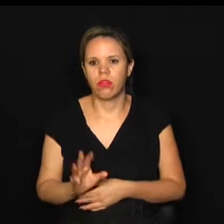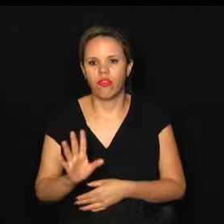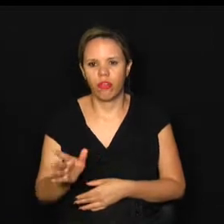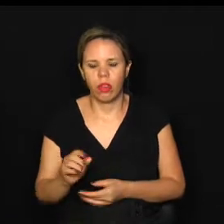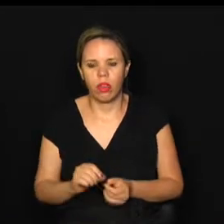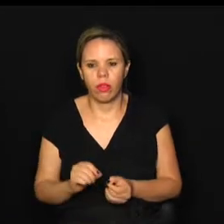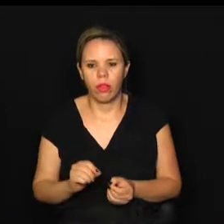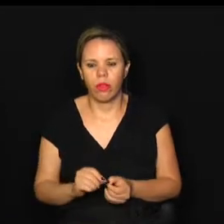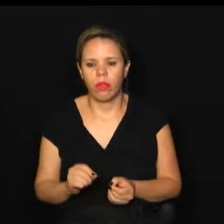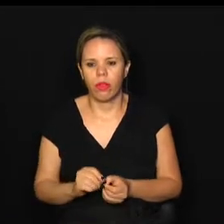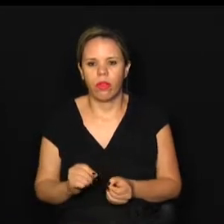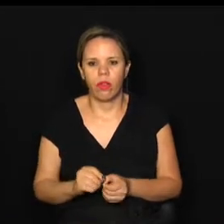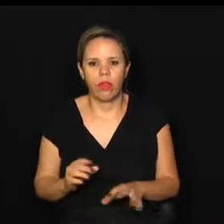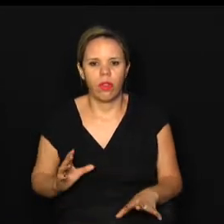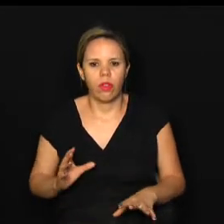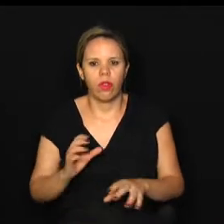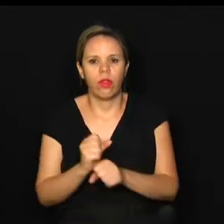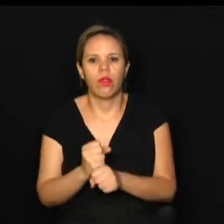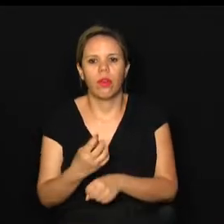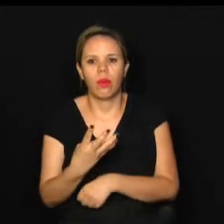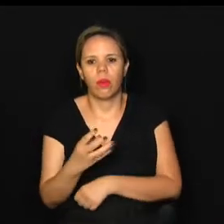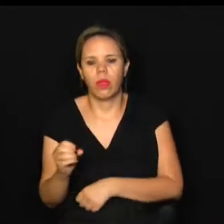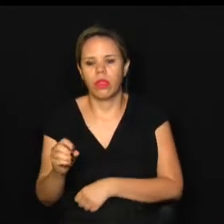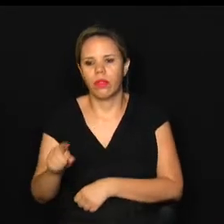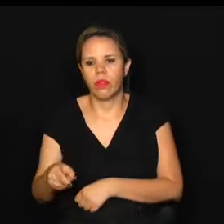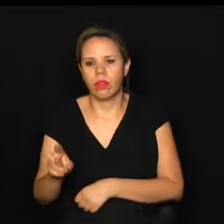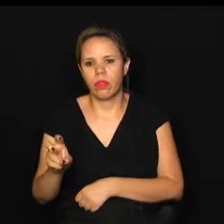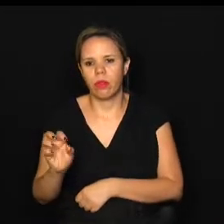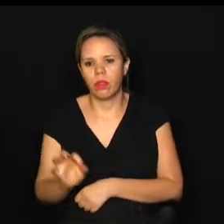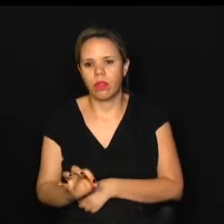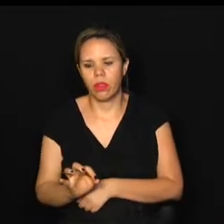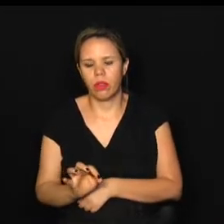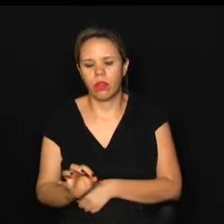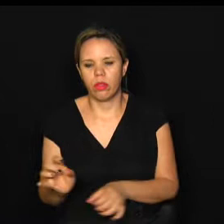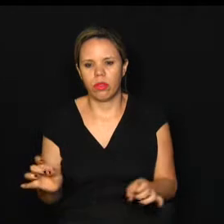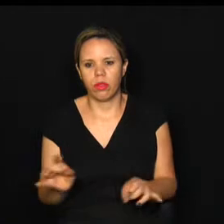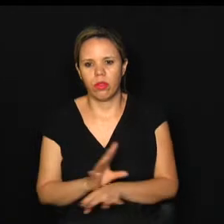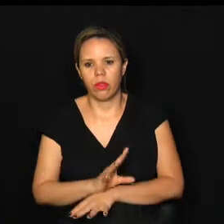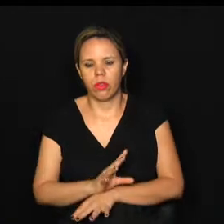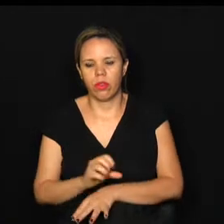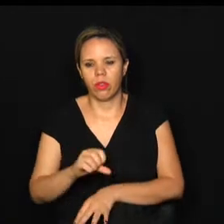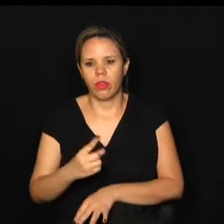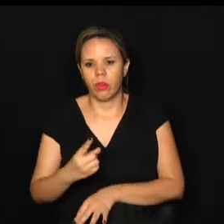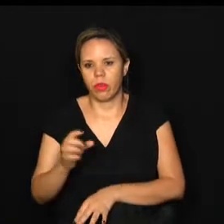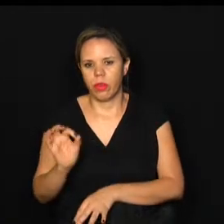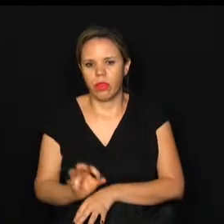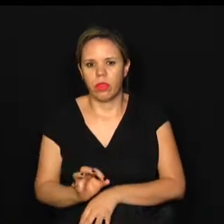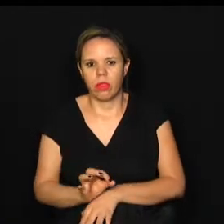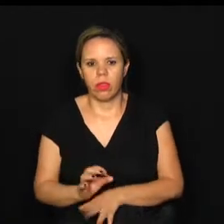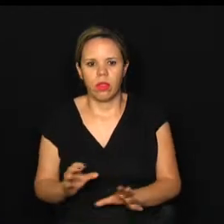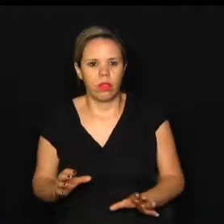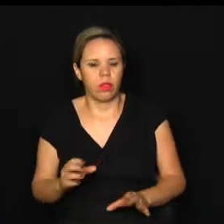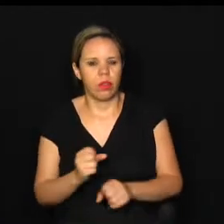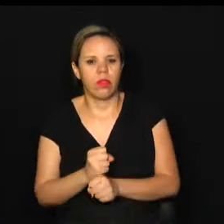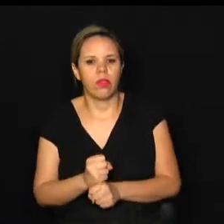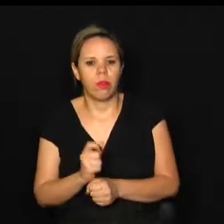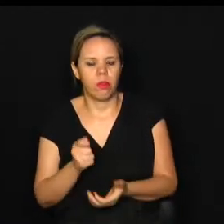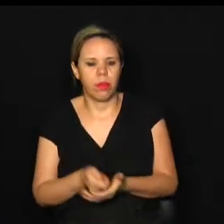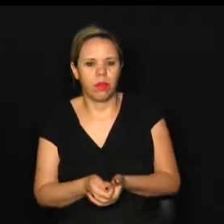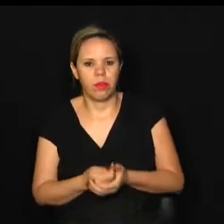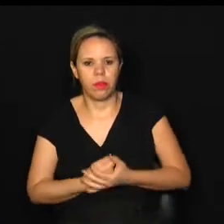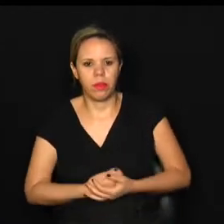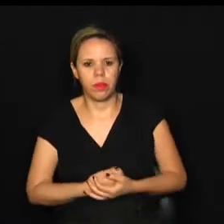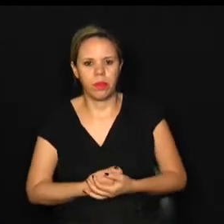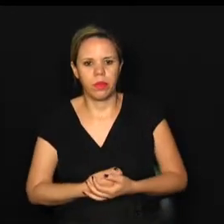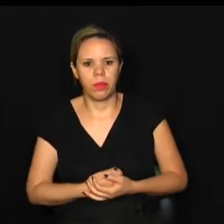empenhados. Desse total, 40,5% foram liquidados e 91% do total liquidado já foram pagos.